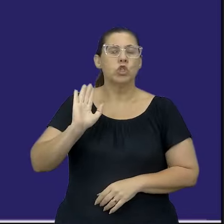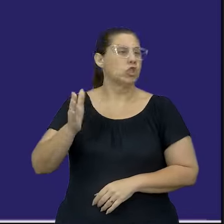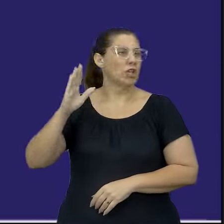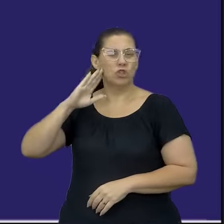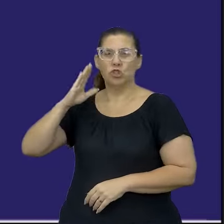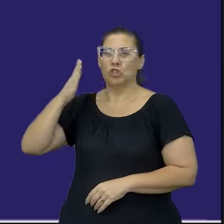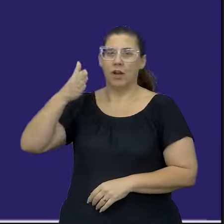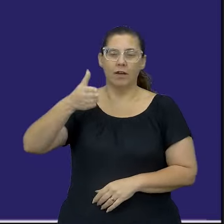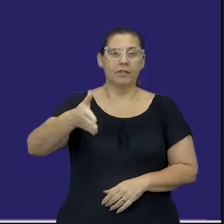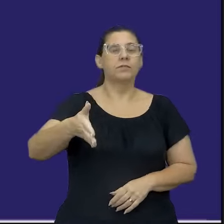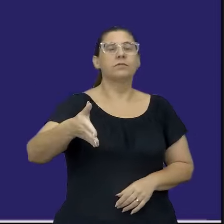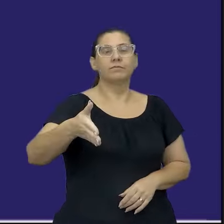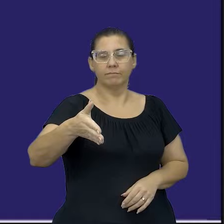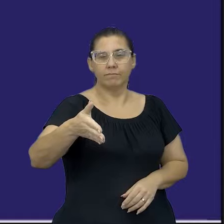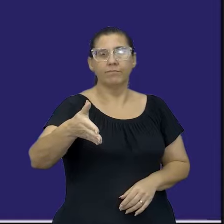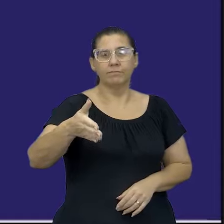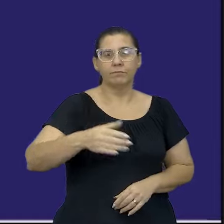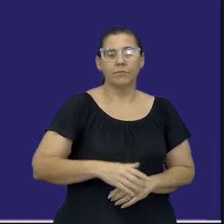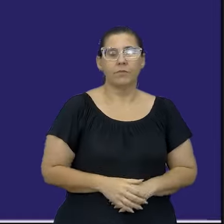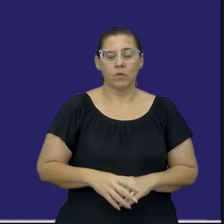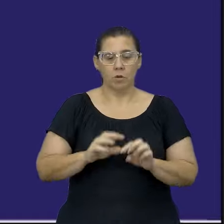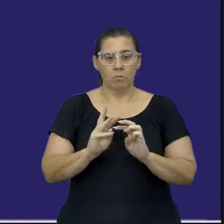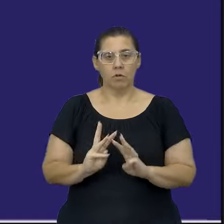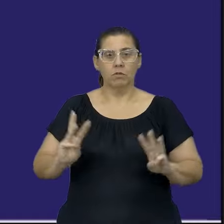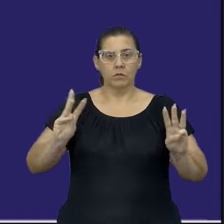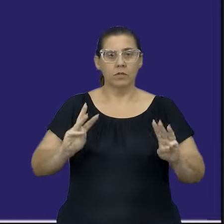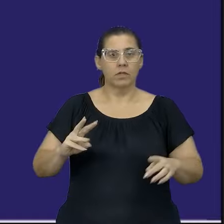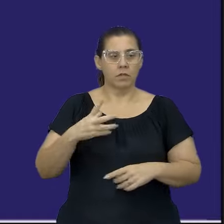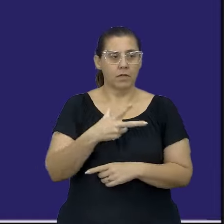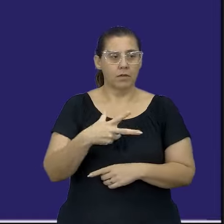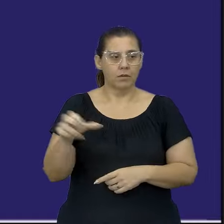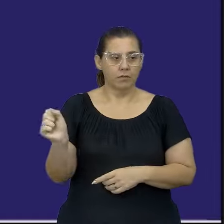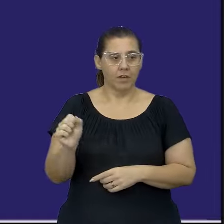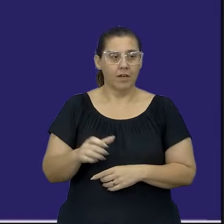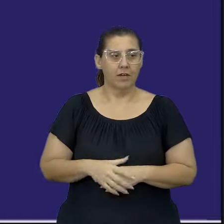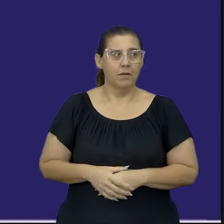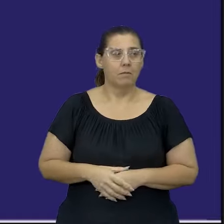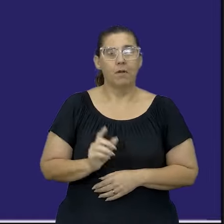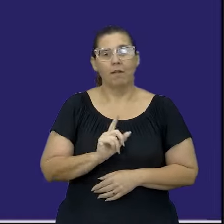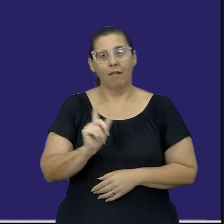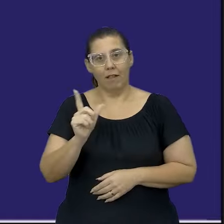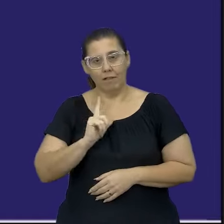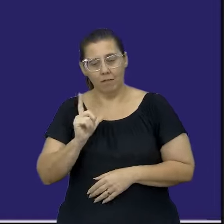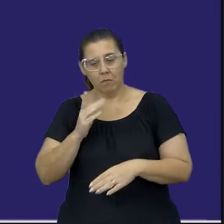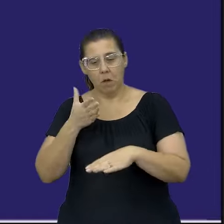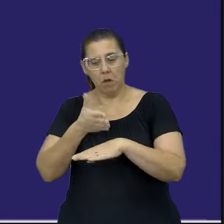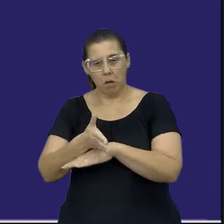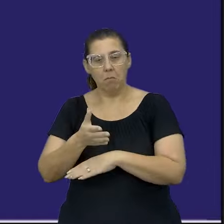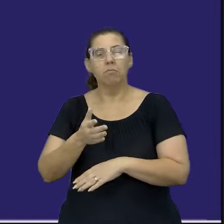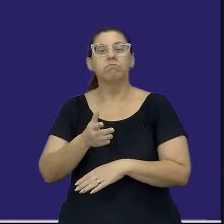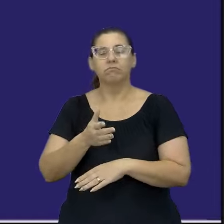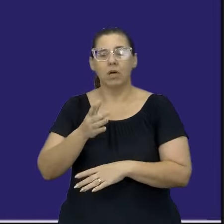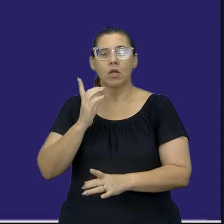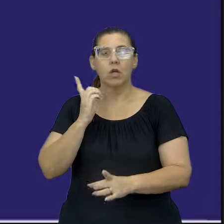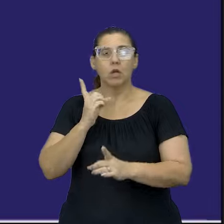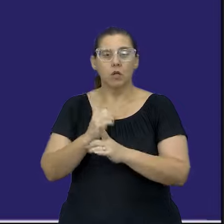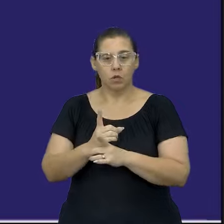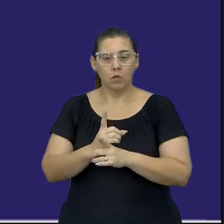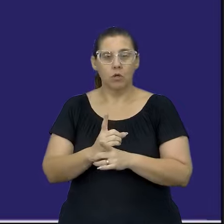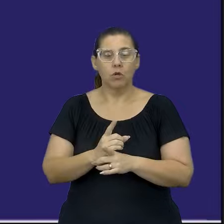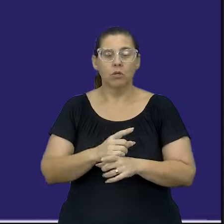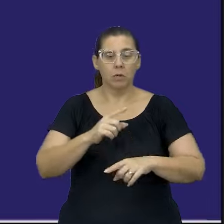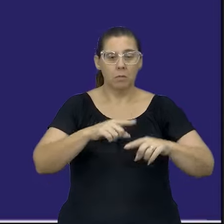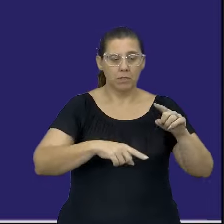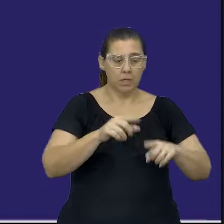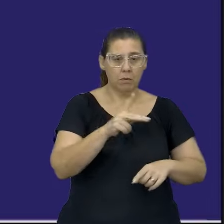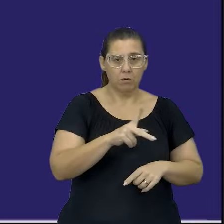leva diretamente para o site da EFAP, e lá vocês poderão encontrar o material do professor e do